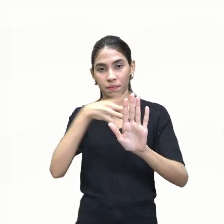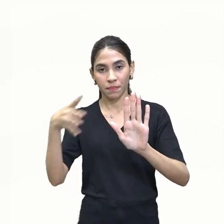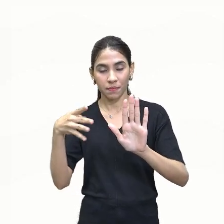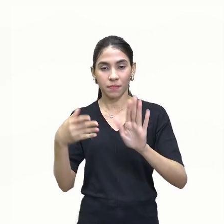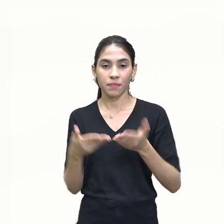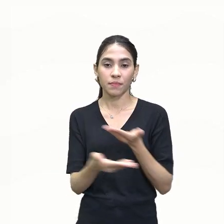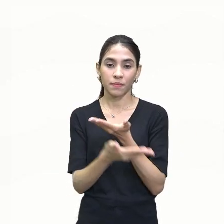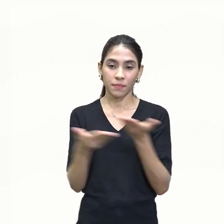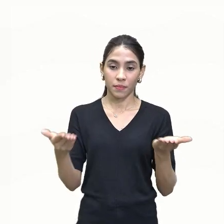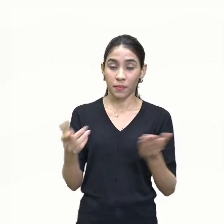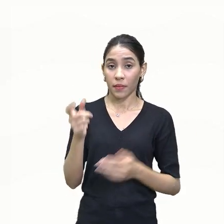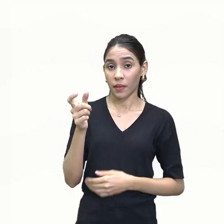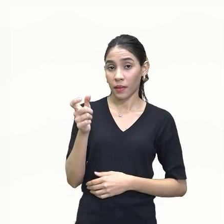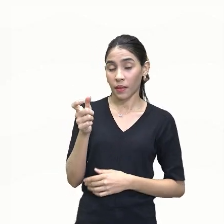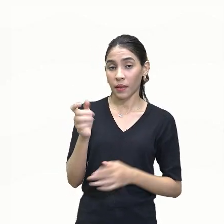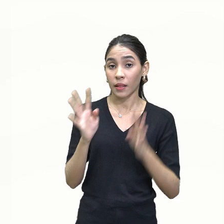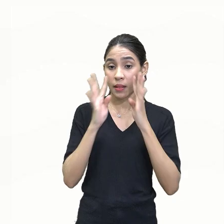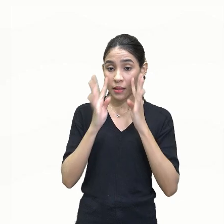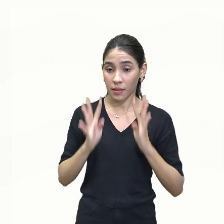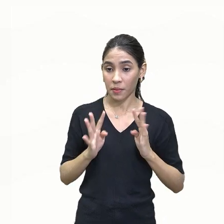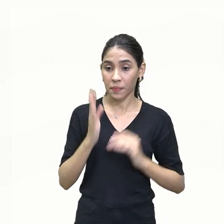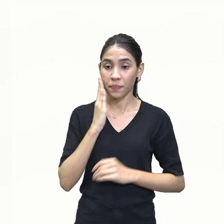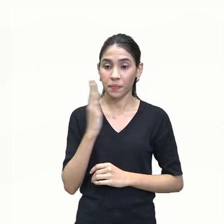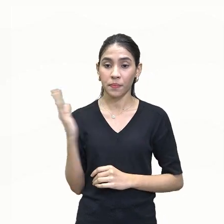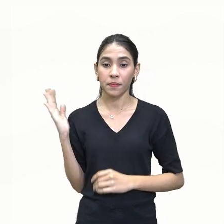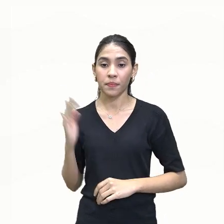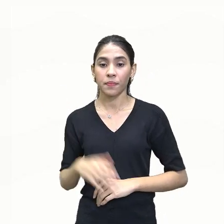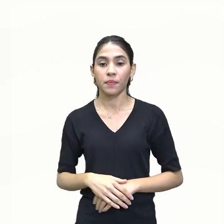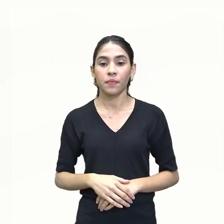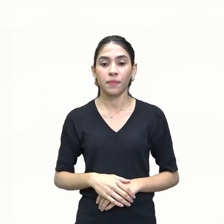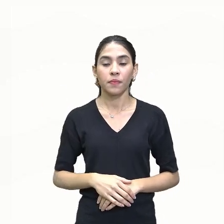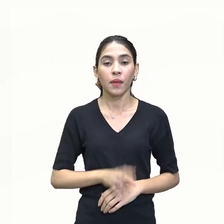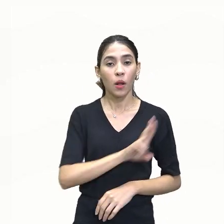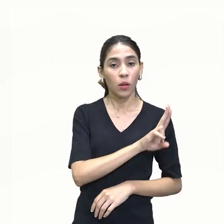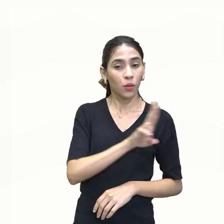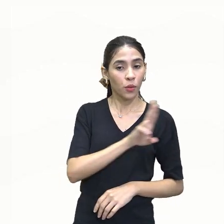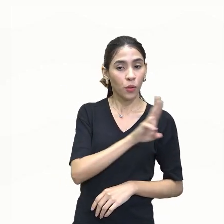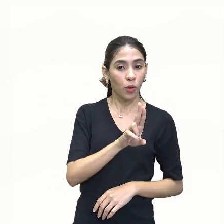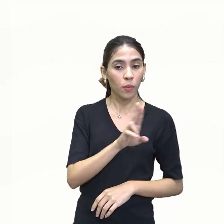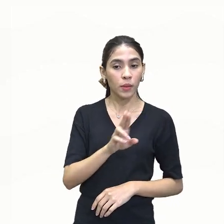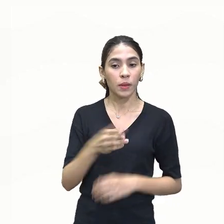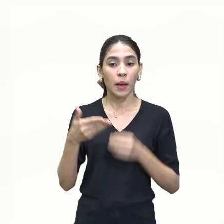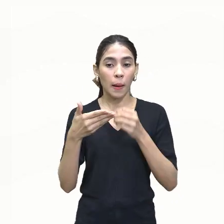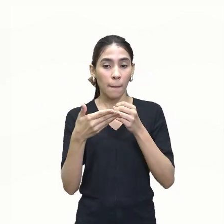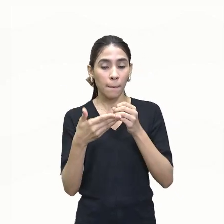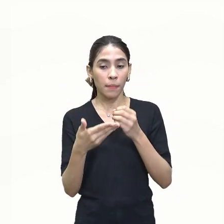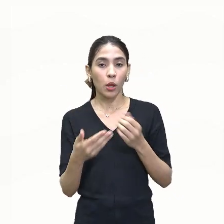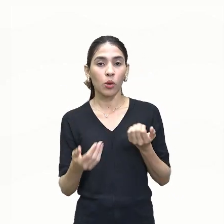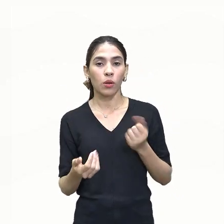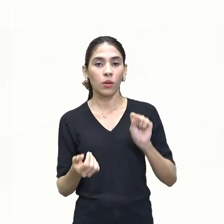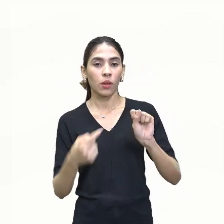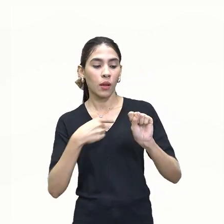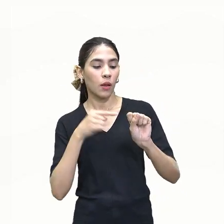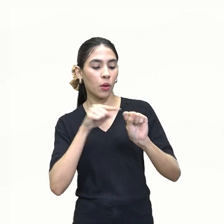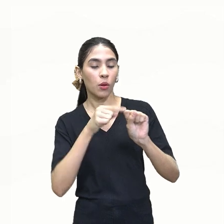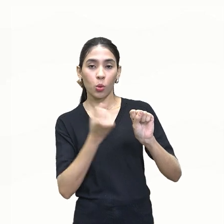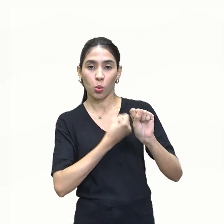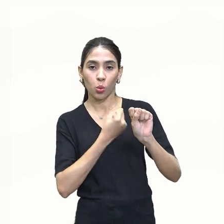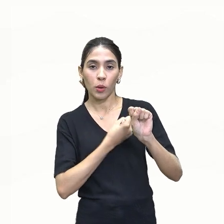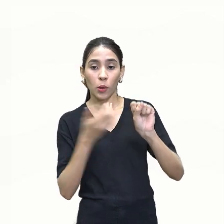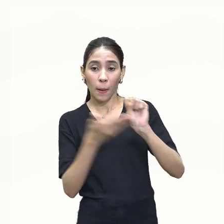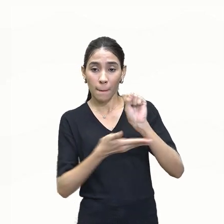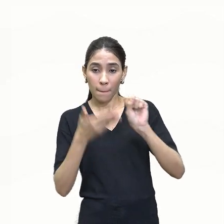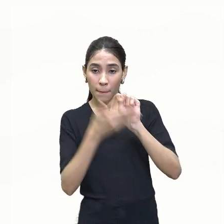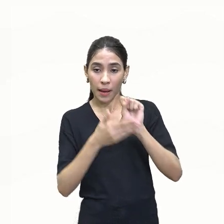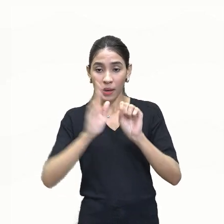tá? Observem aqui a nossa tabela. Nós temos o nome, a base, que é a notação regular, e depois nós vamos